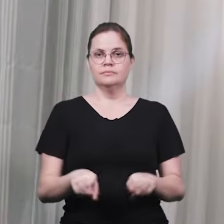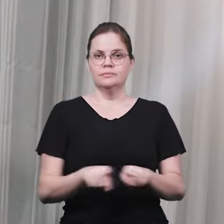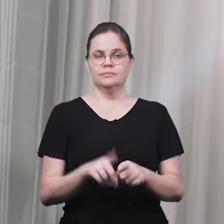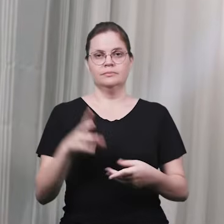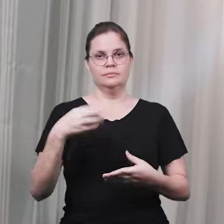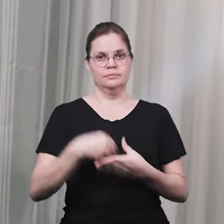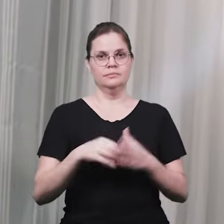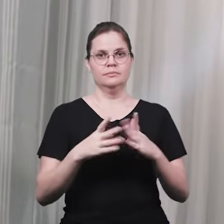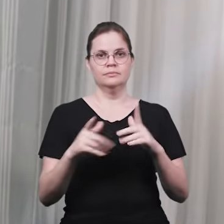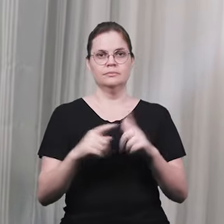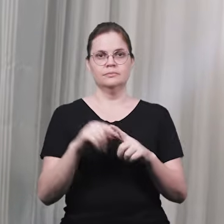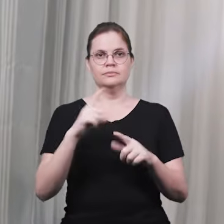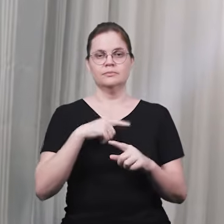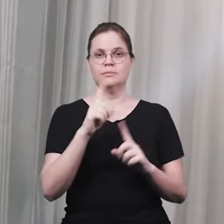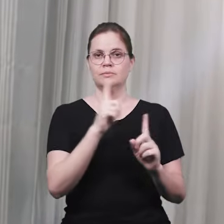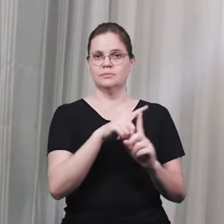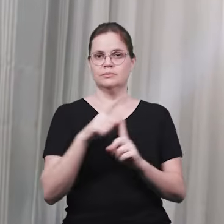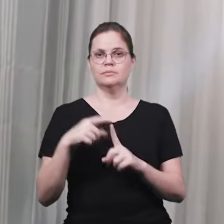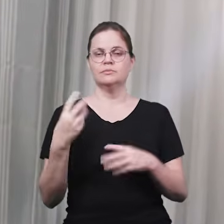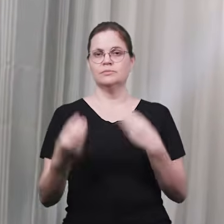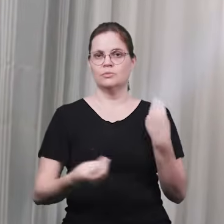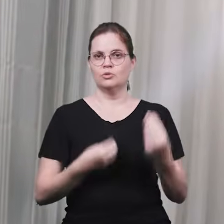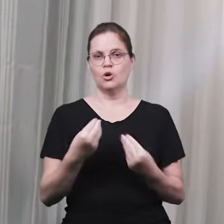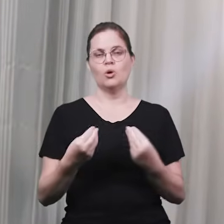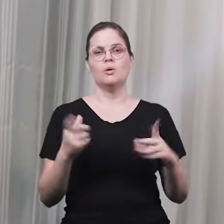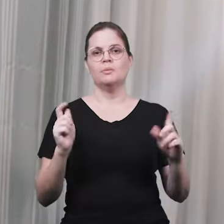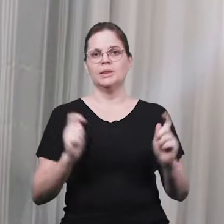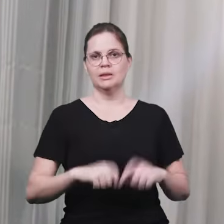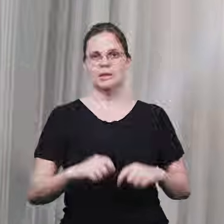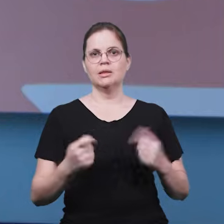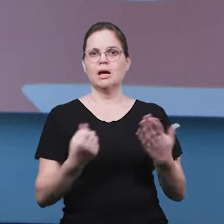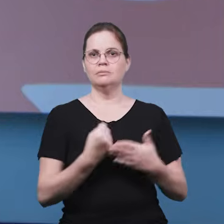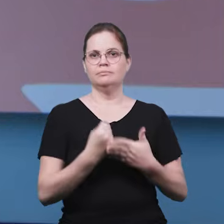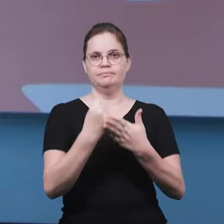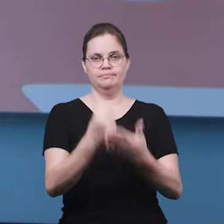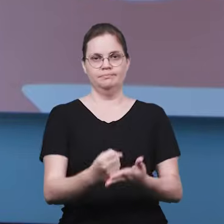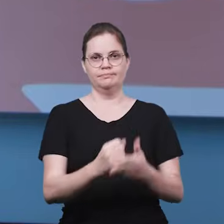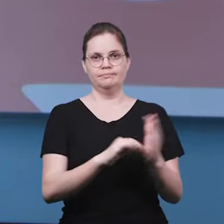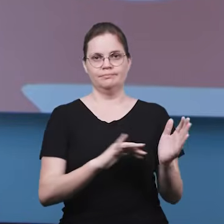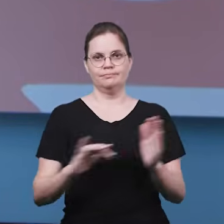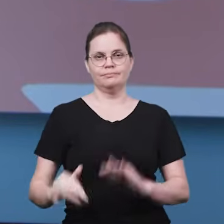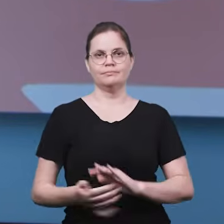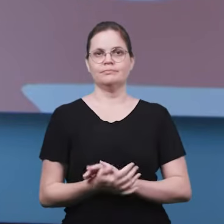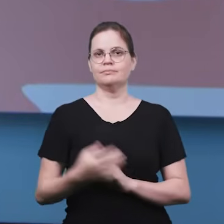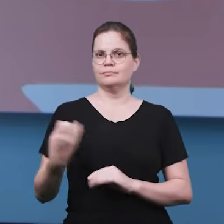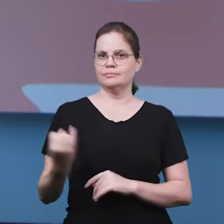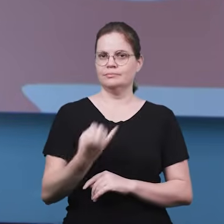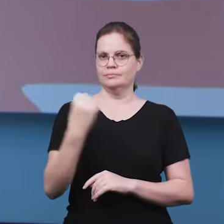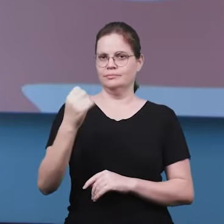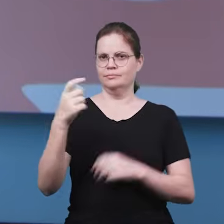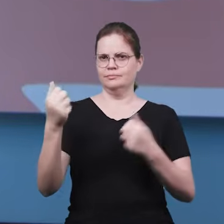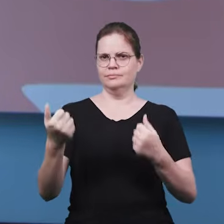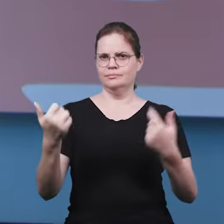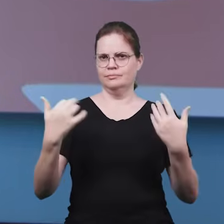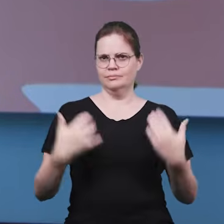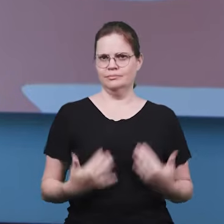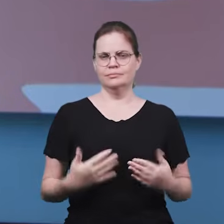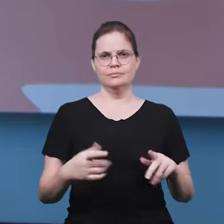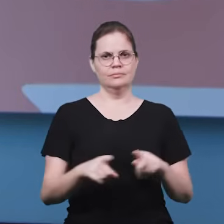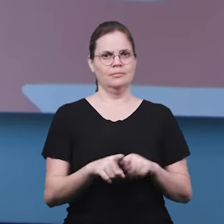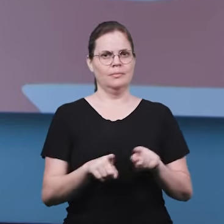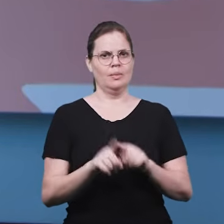também essas formas de trabalhar com recursos mais acessíveis. Que importante, Miriam, essa explicação.